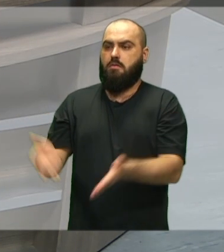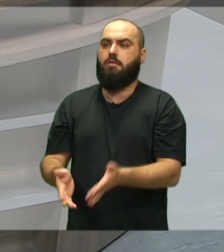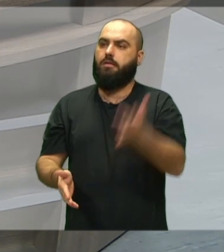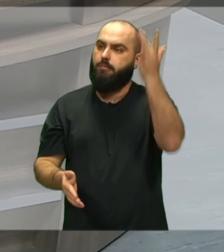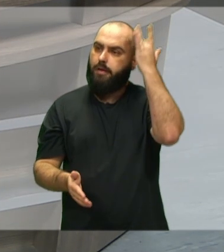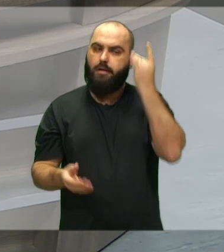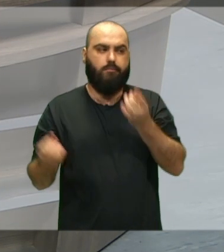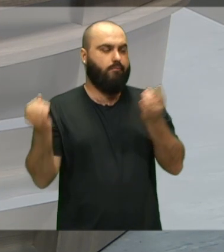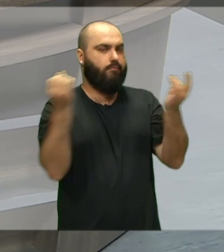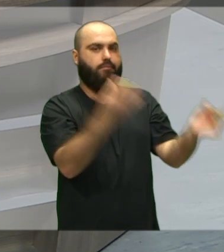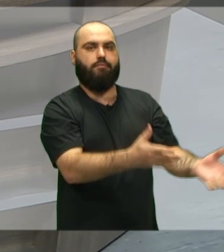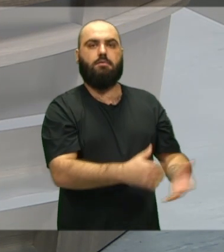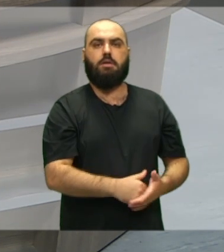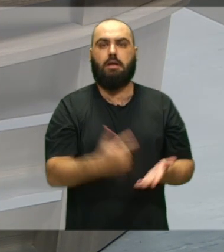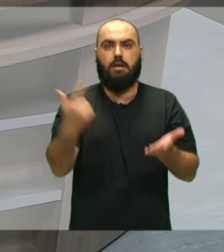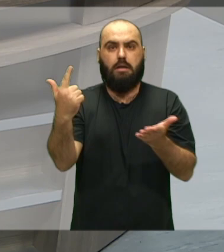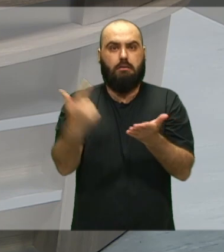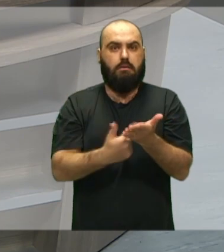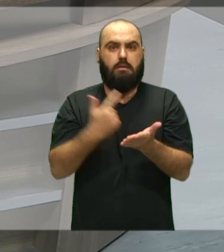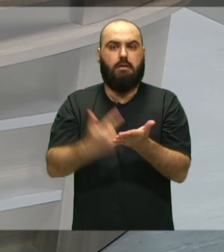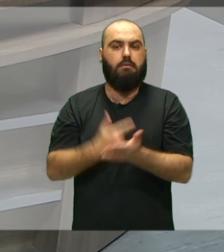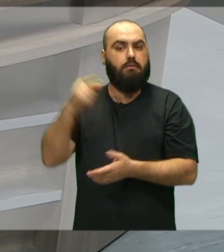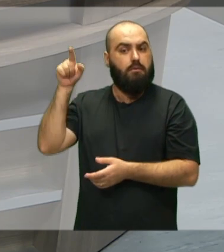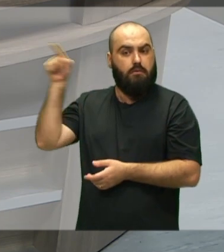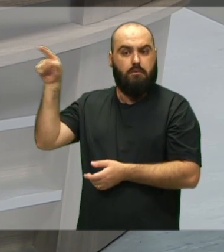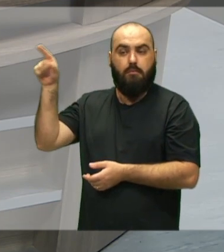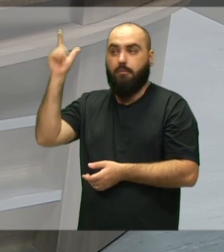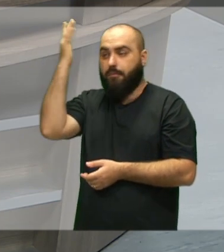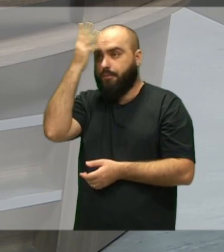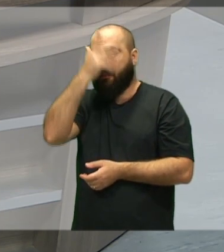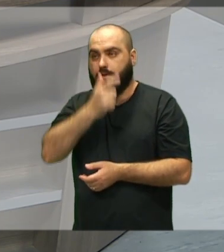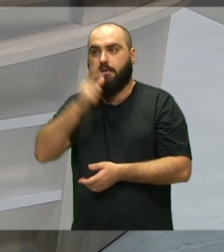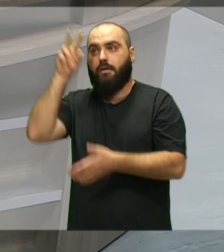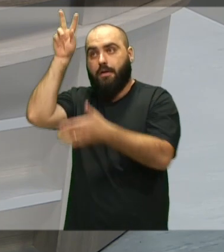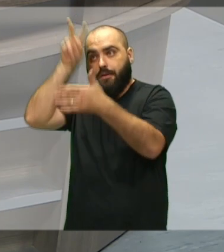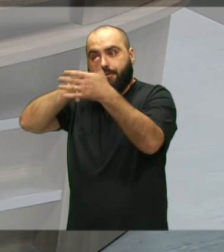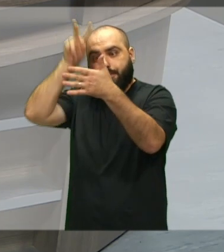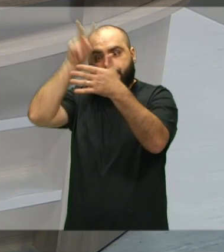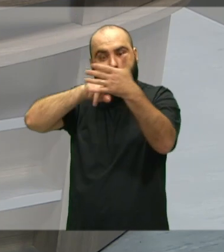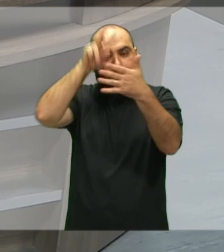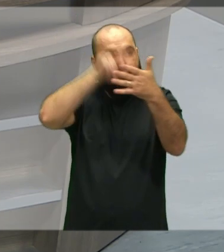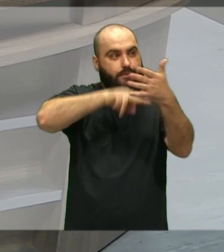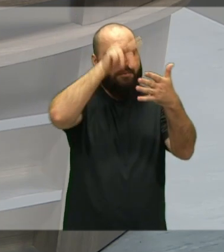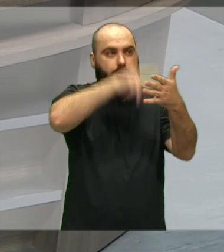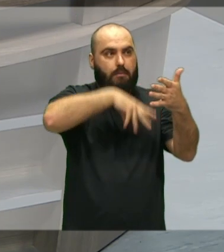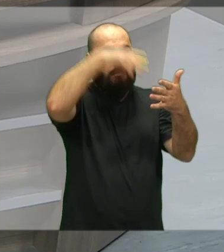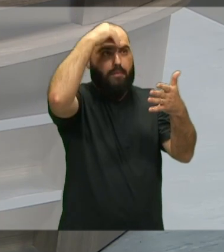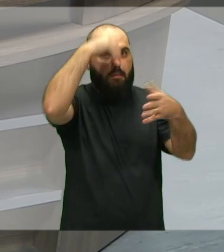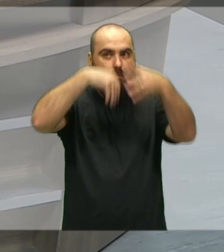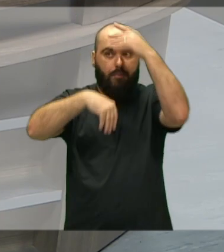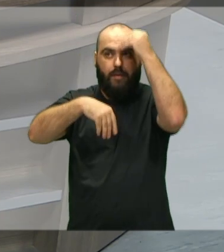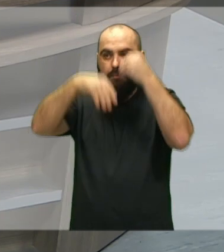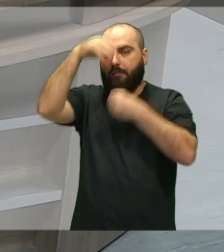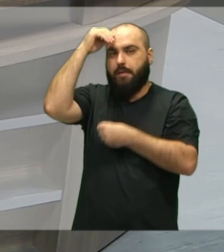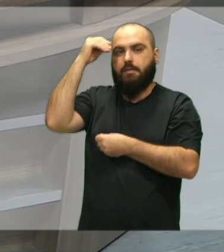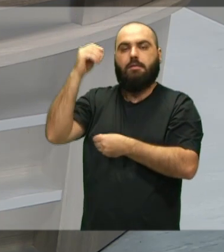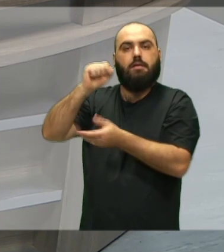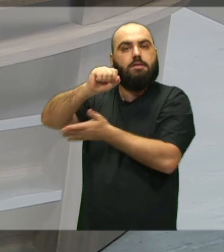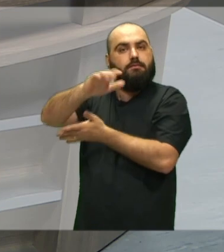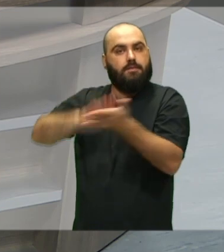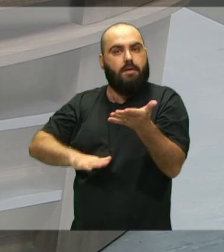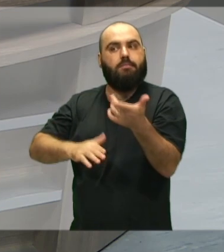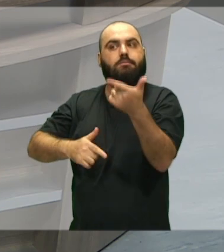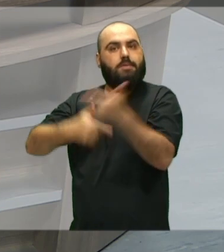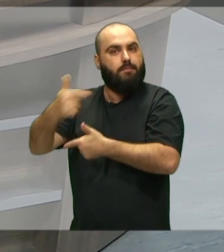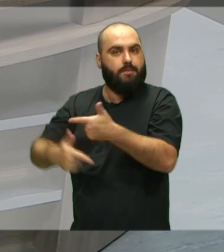livro, está condensado, a gente acaba guardando, a gente acaba lendo, relendo e praticando toda a leitura e os exercícios, no caso, né?